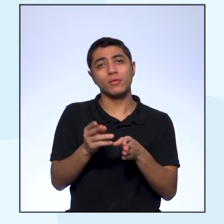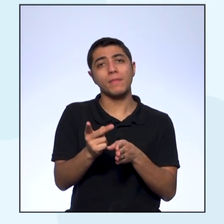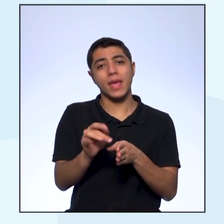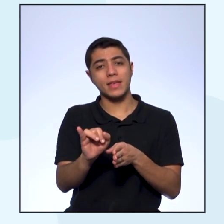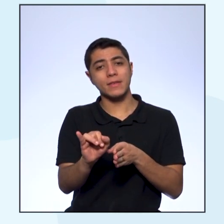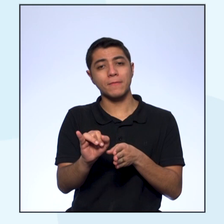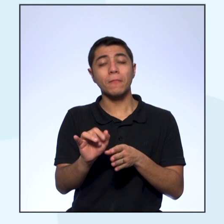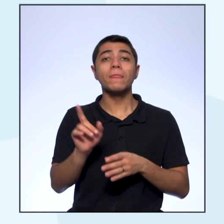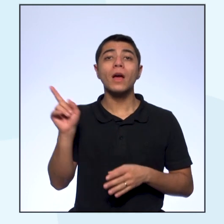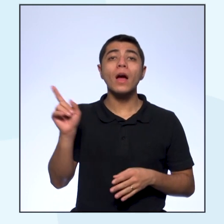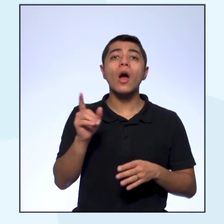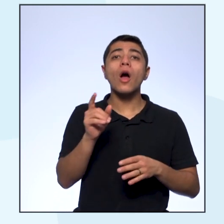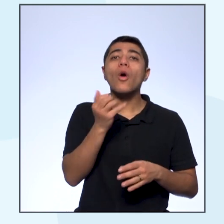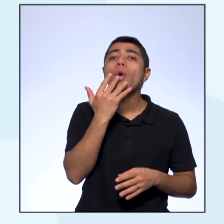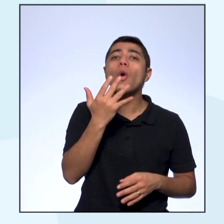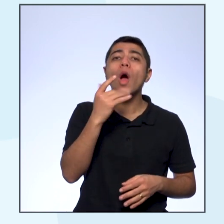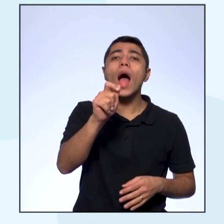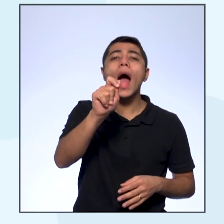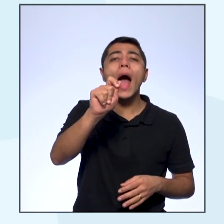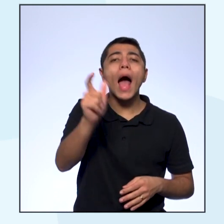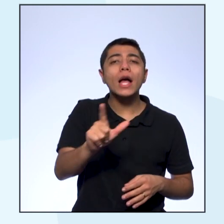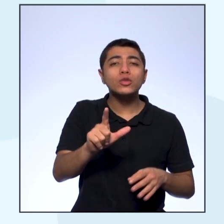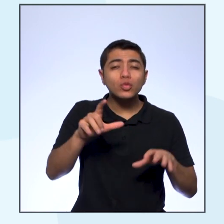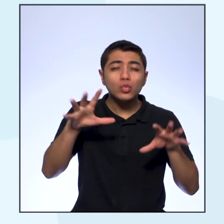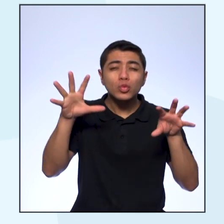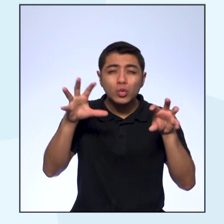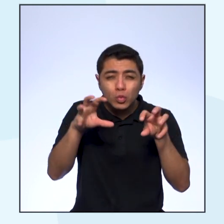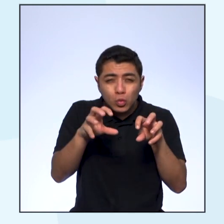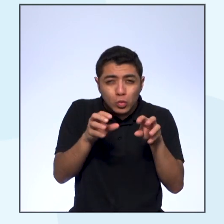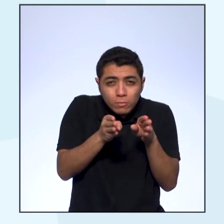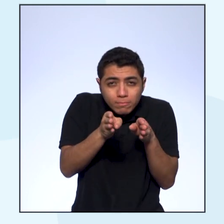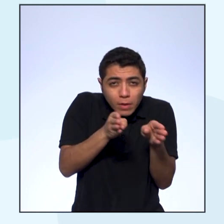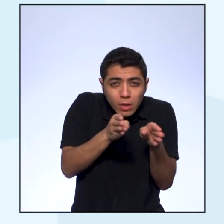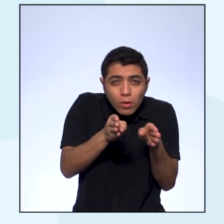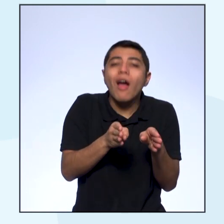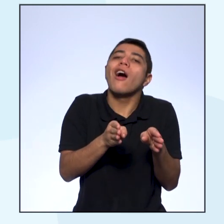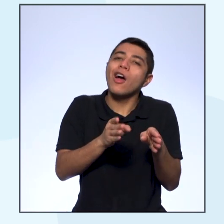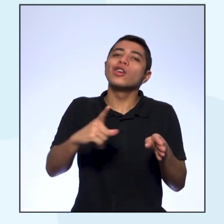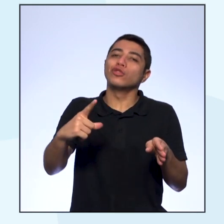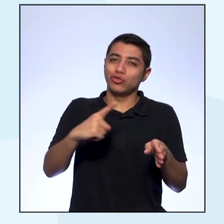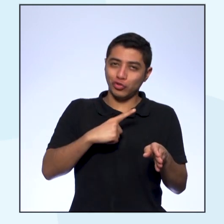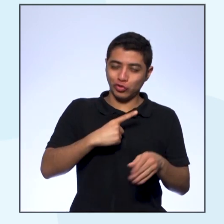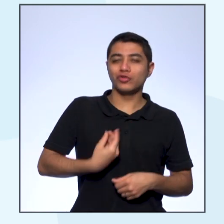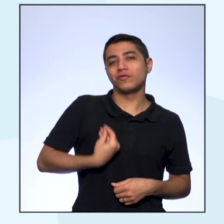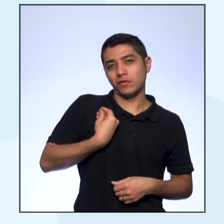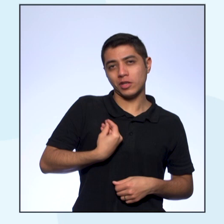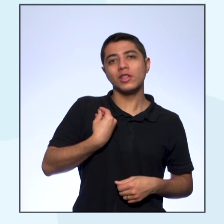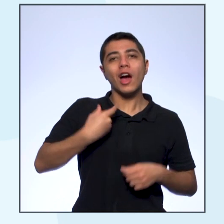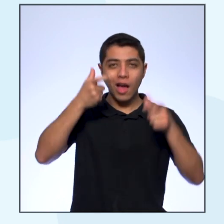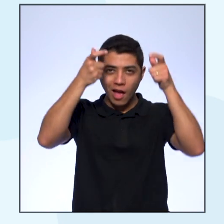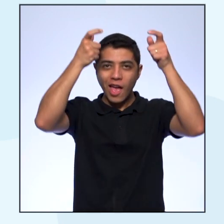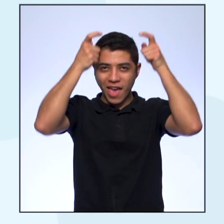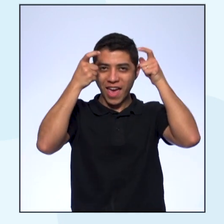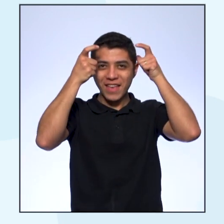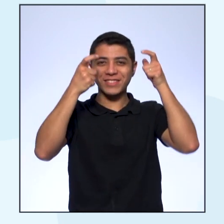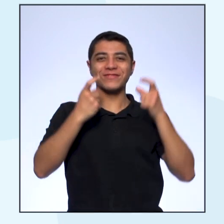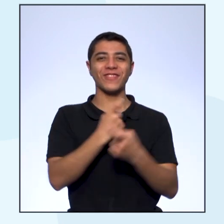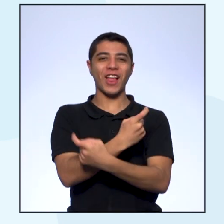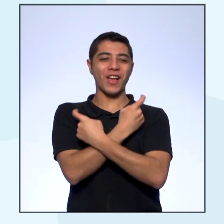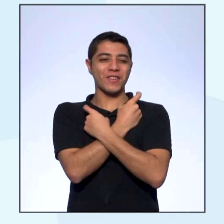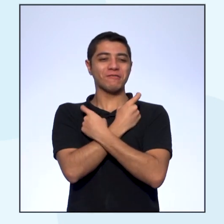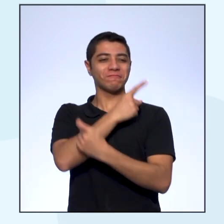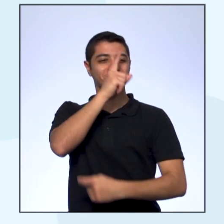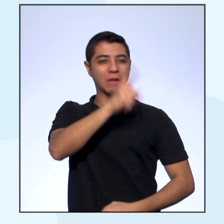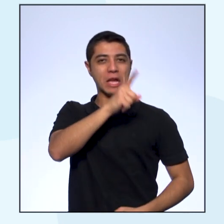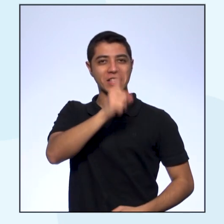faraós governa, é nesses quadradinhos azul aí mais escuro que vocês estão vendo, tá? Então, nós temos lá o Antigo Império, que